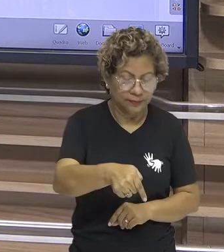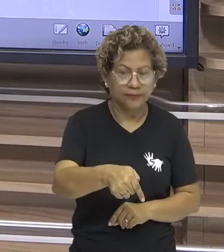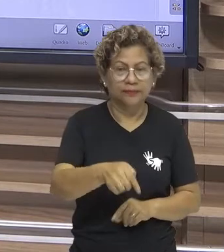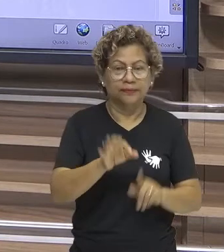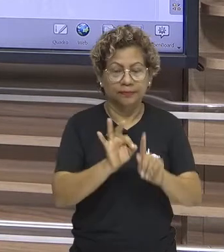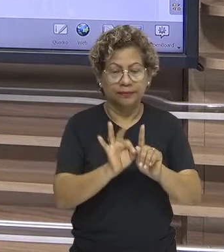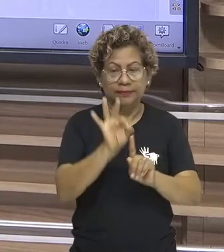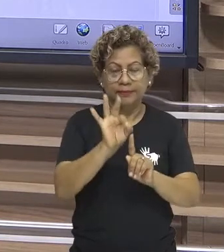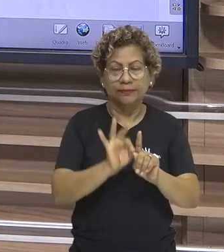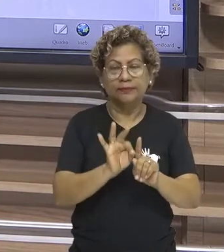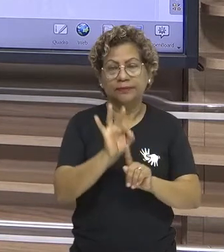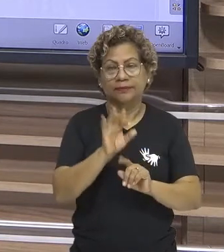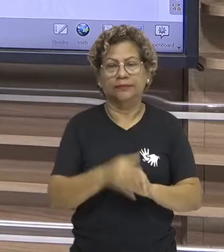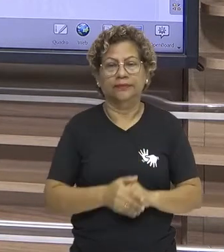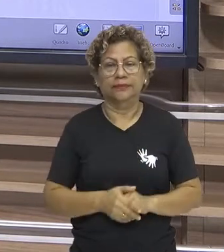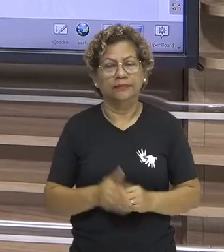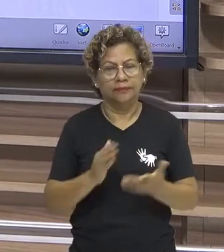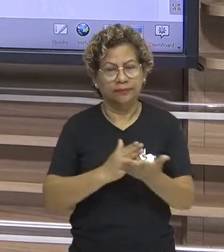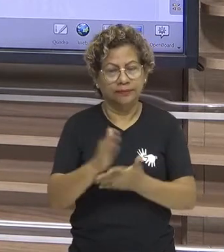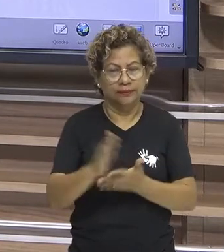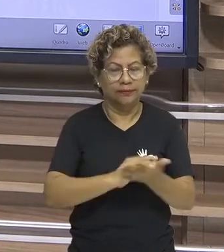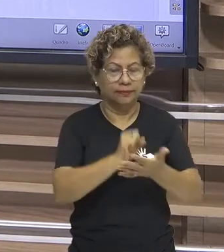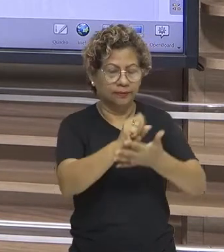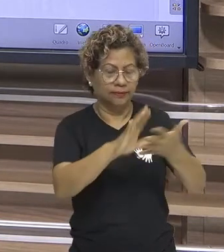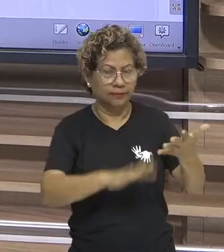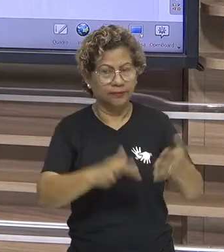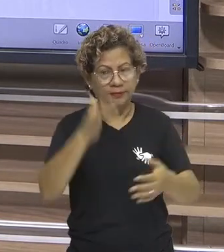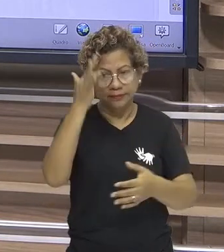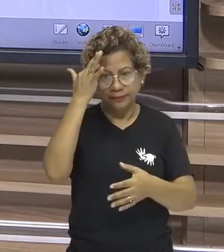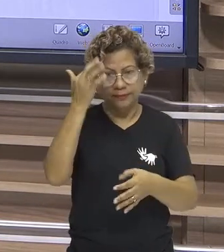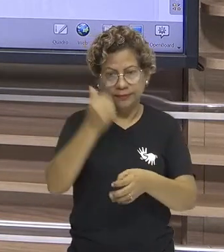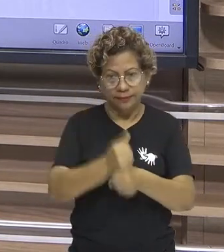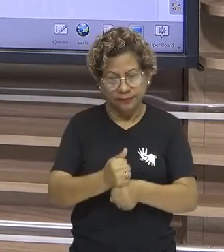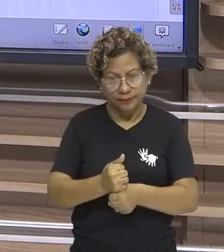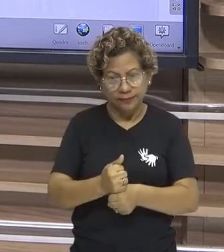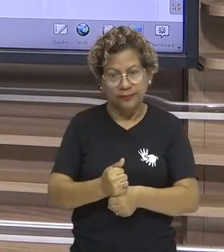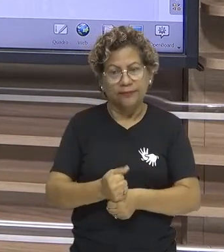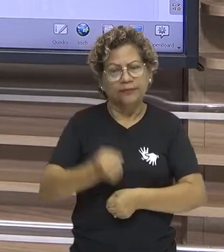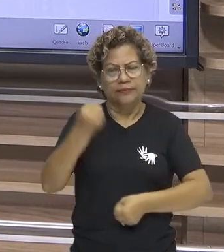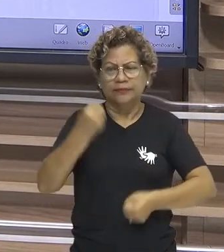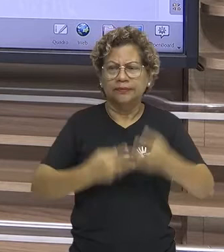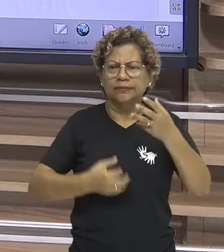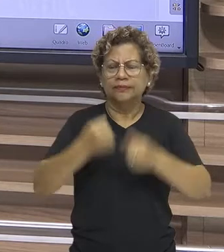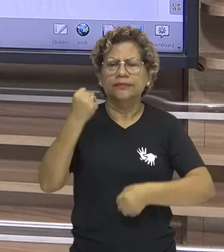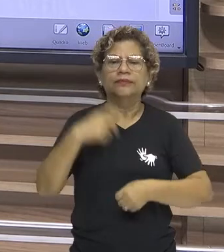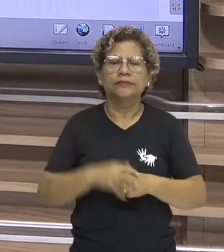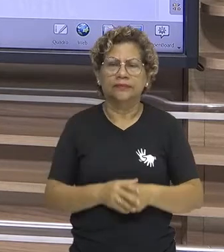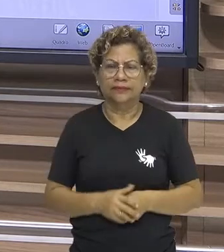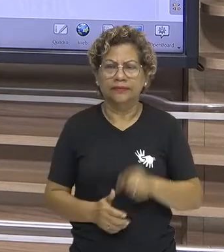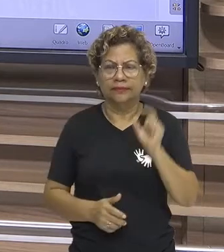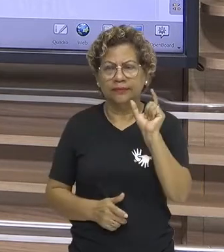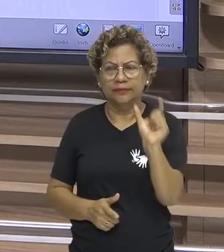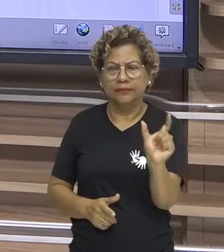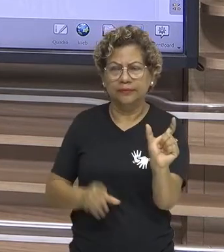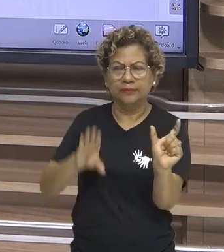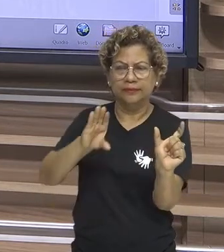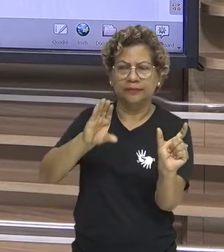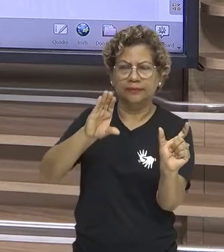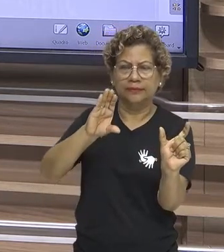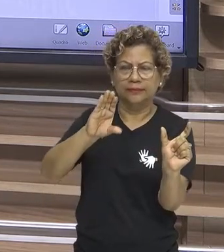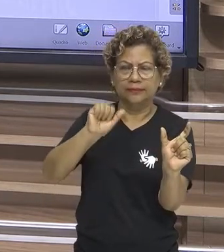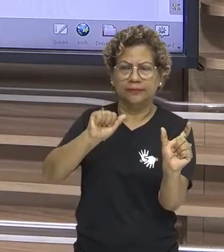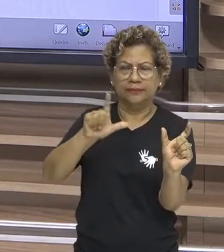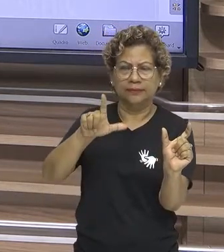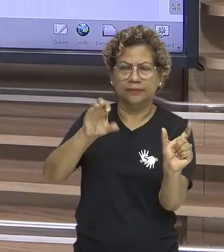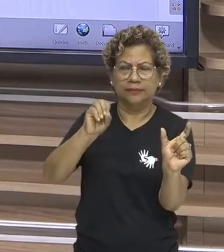muitos exercícios de física, nós temos aí falando do calorímetro. Só que muitas das vezes ele é